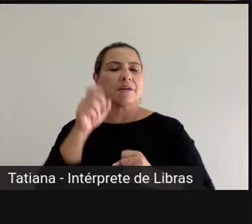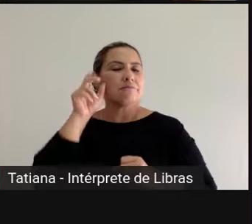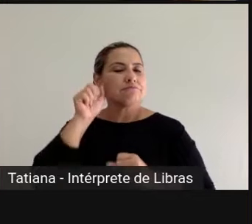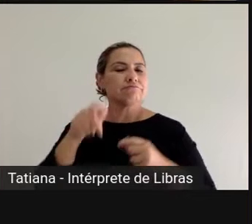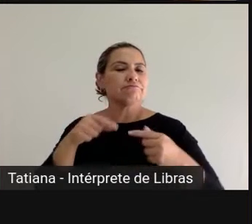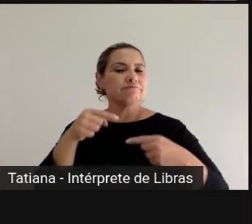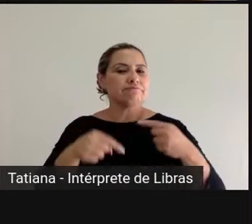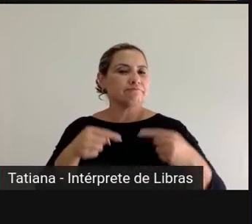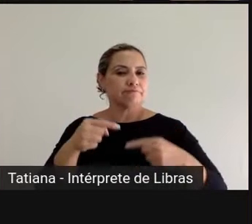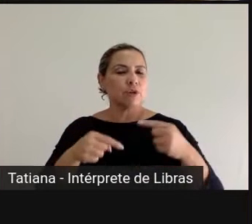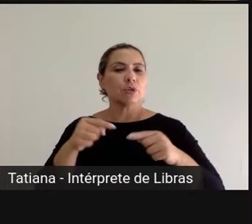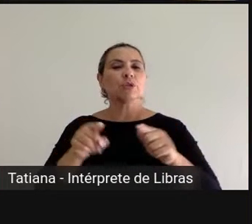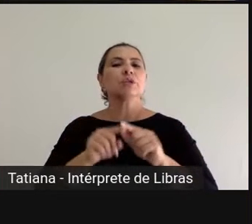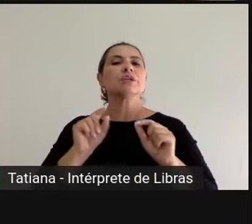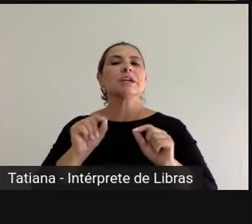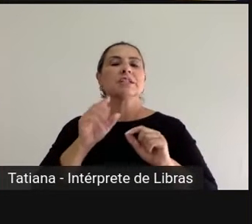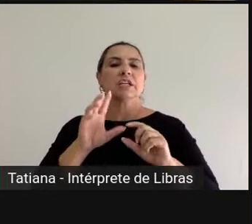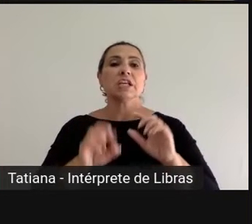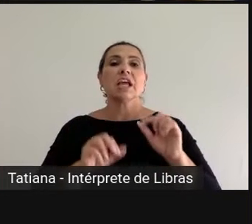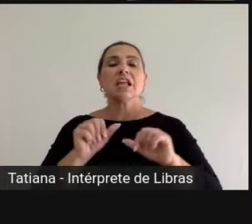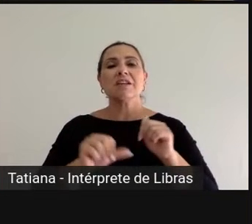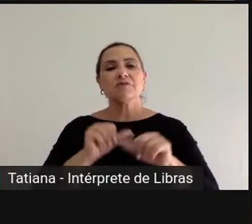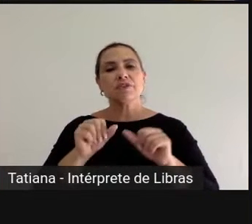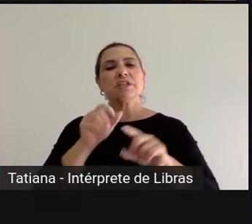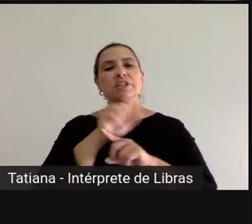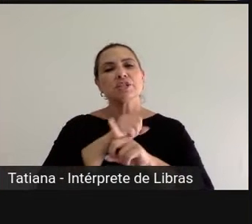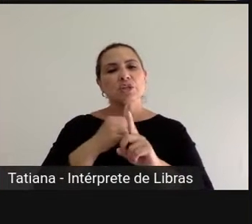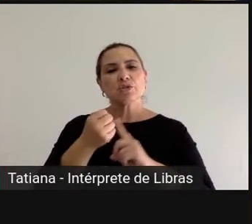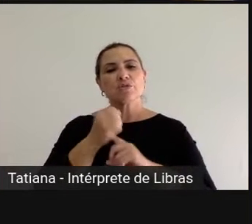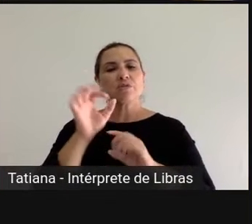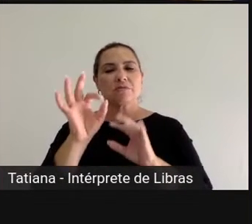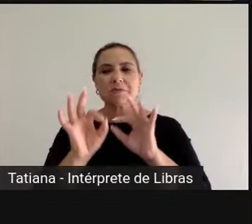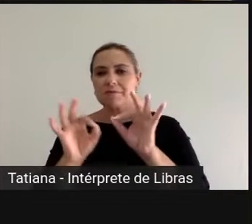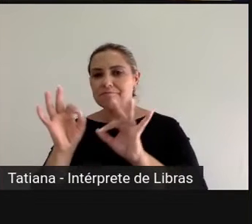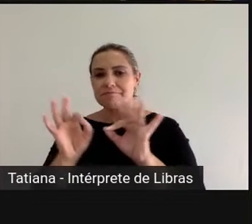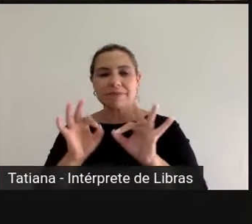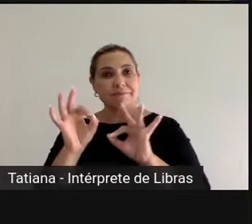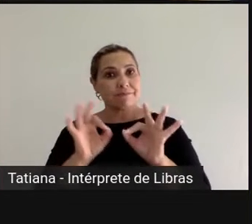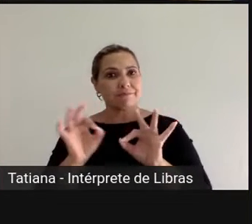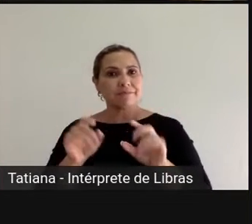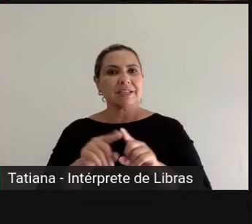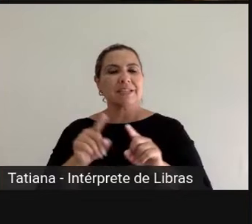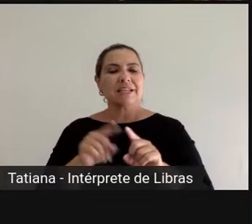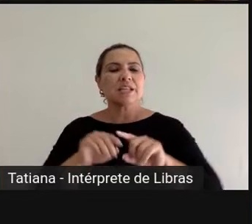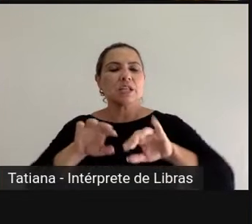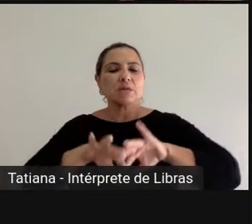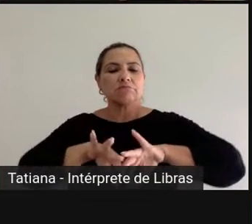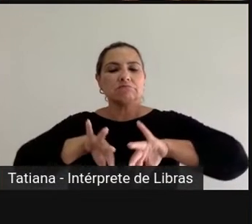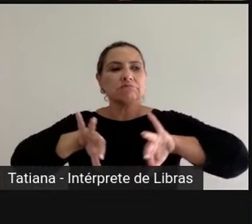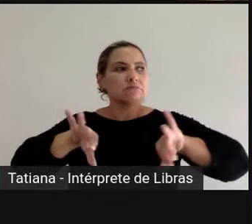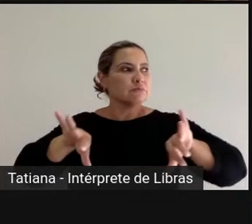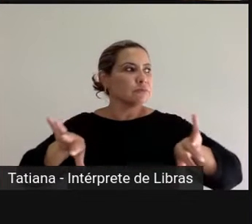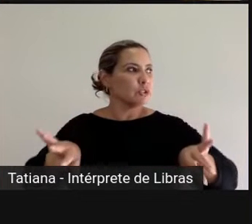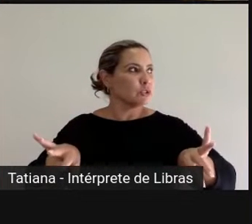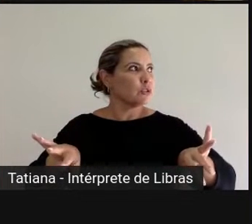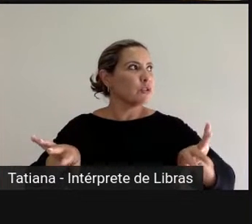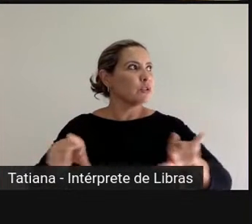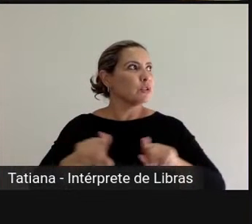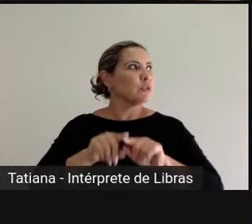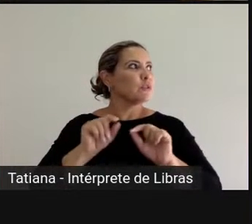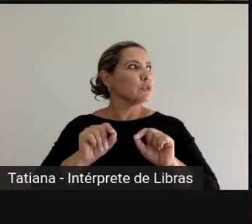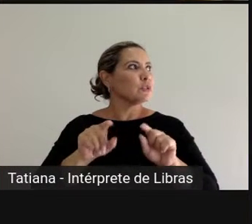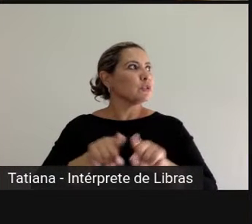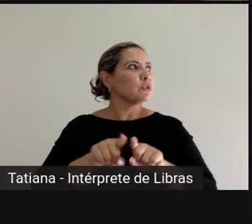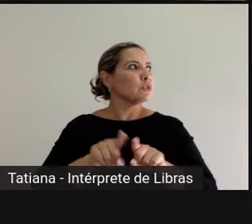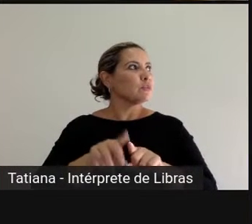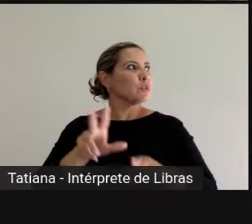sociedade ocidental, ela foi moldada a partir do momento em que você se separou o mundo entre o público e o privado.